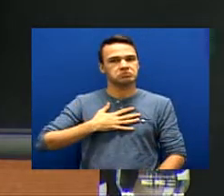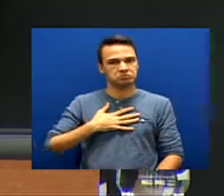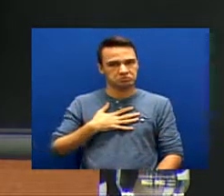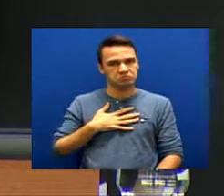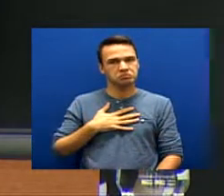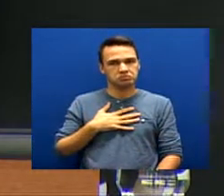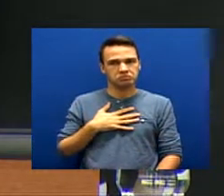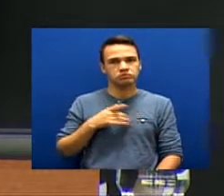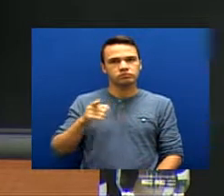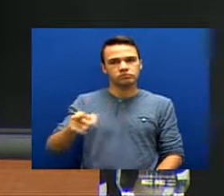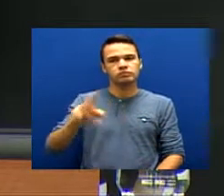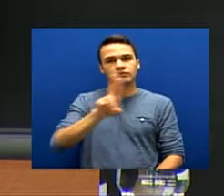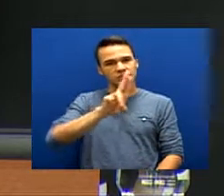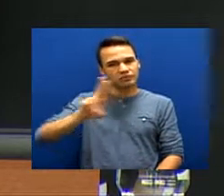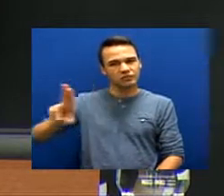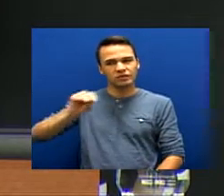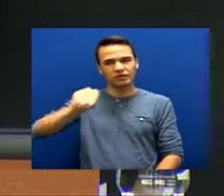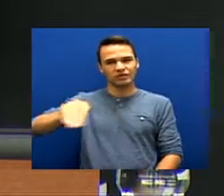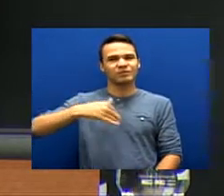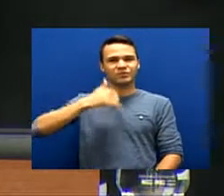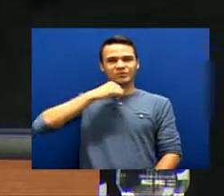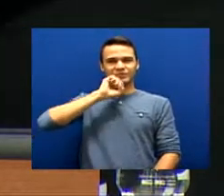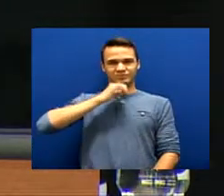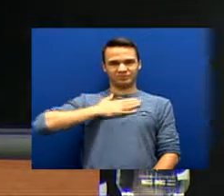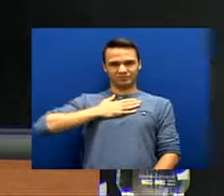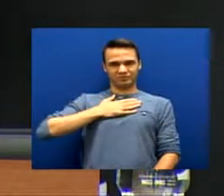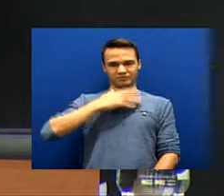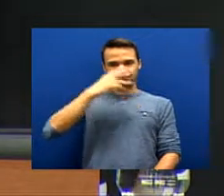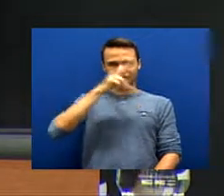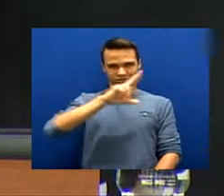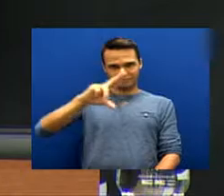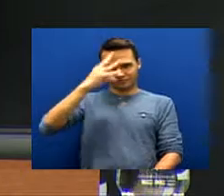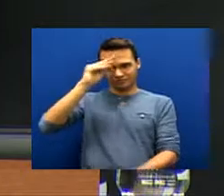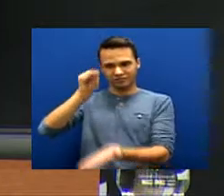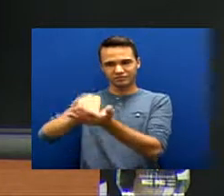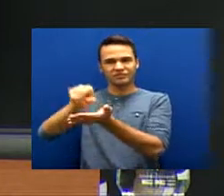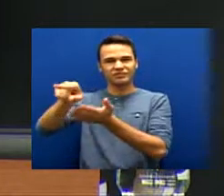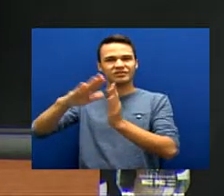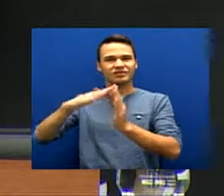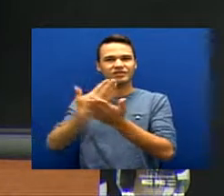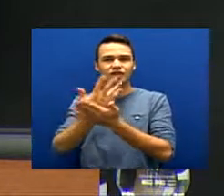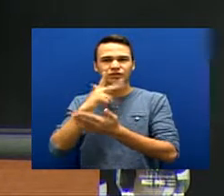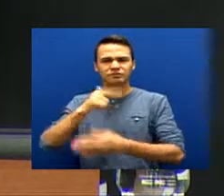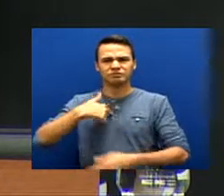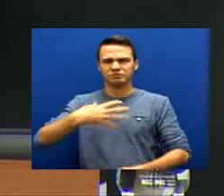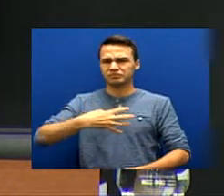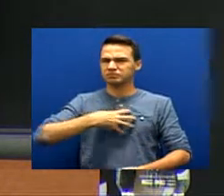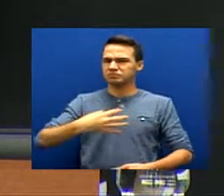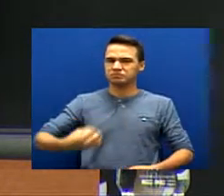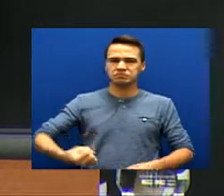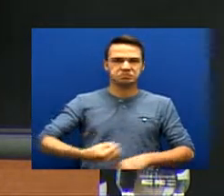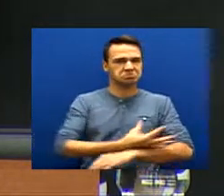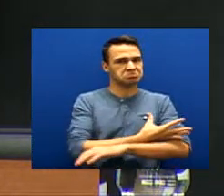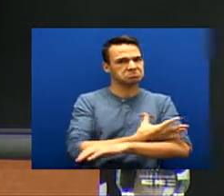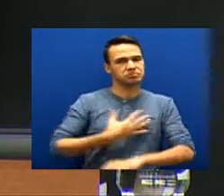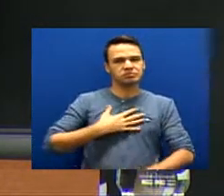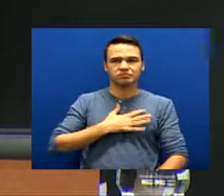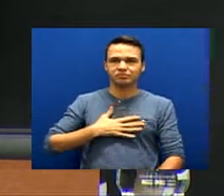mesa principal, na mesa estendida, tem vários outras lideranças, a companheira Sandra, pastora